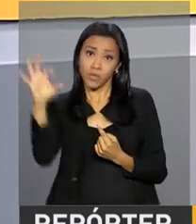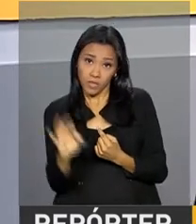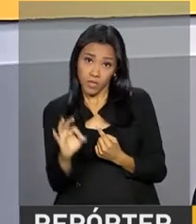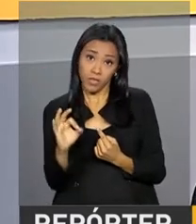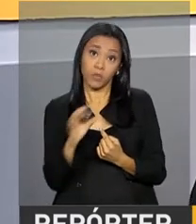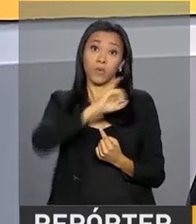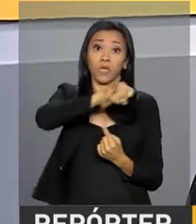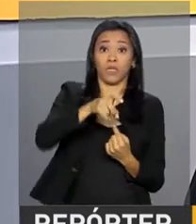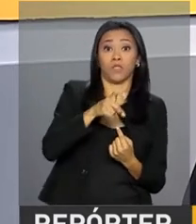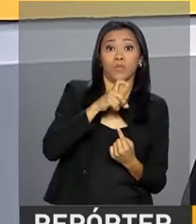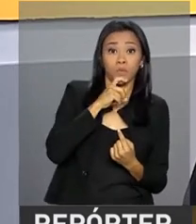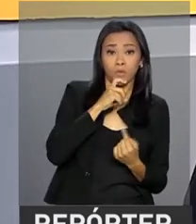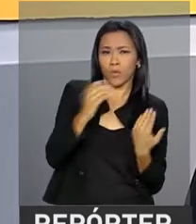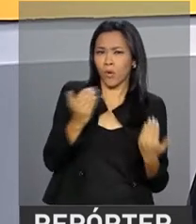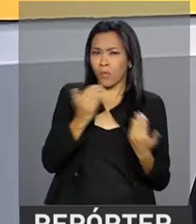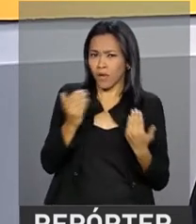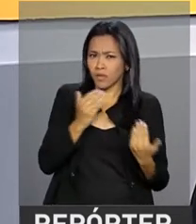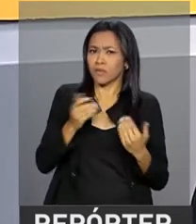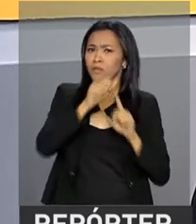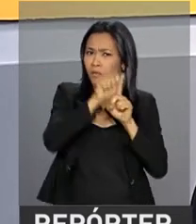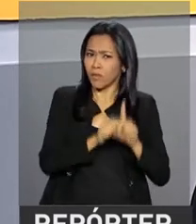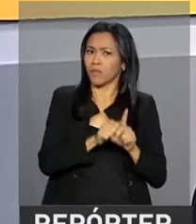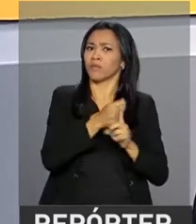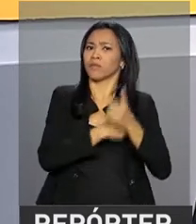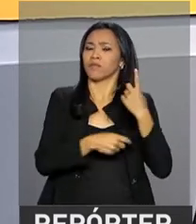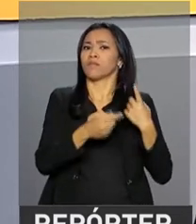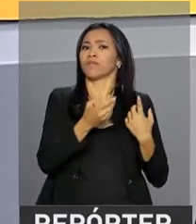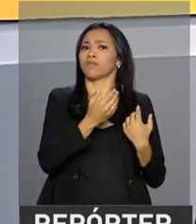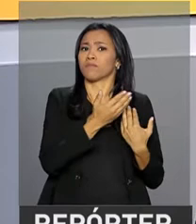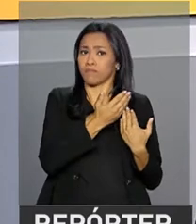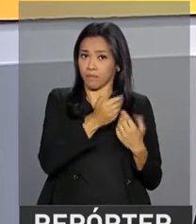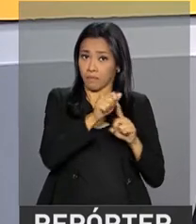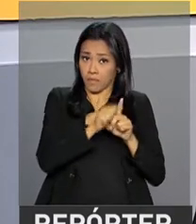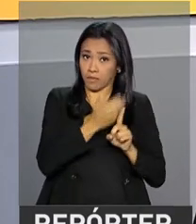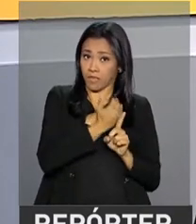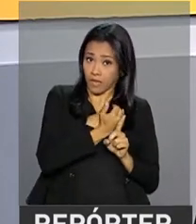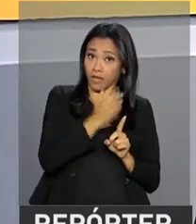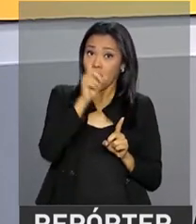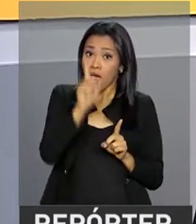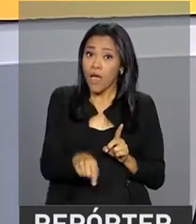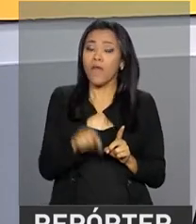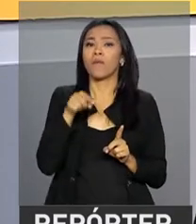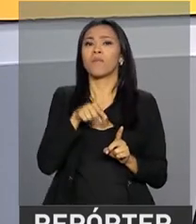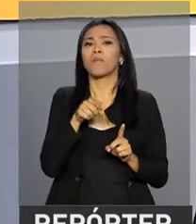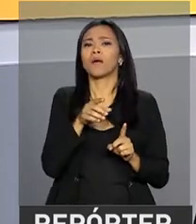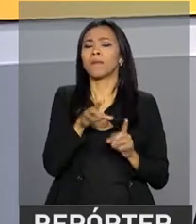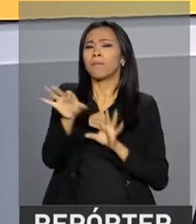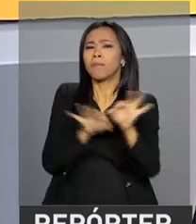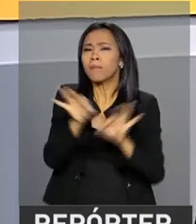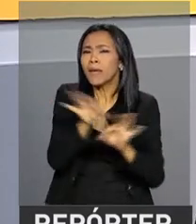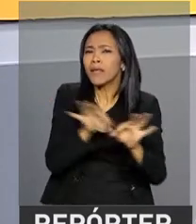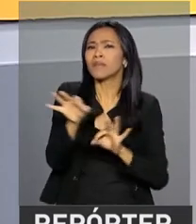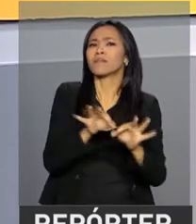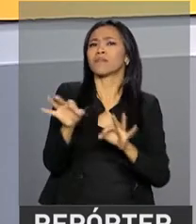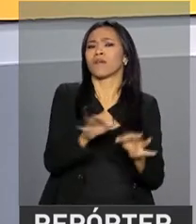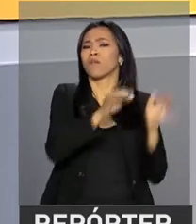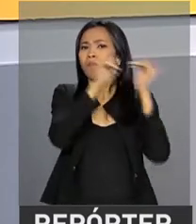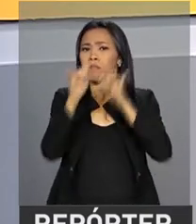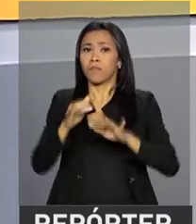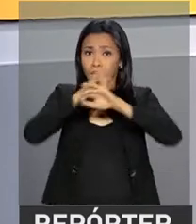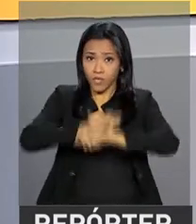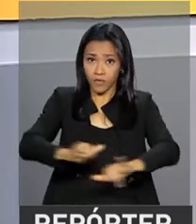com o mês anterior foi o segundo mês seguido de alta do indicador considerado uma prévia do pib o ibc-br